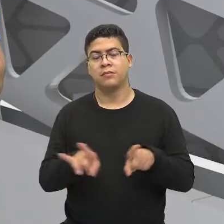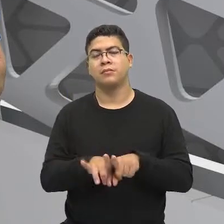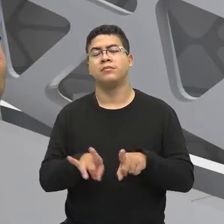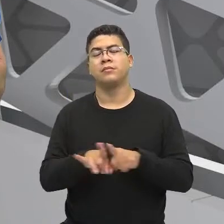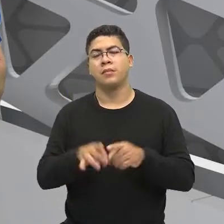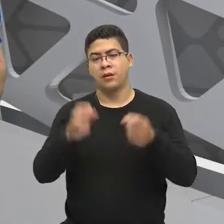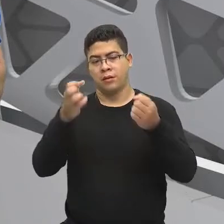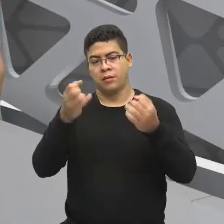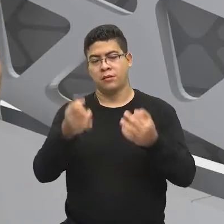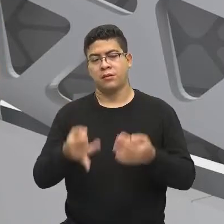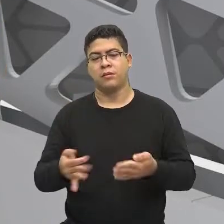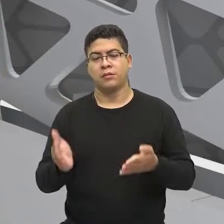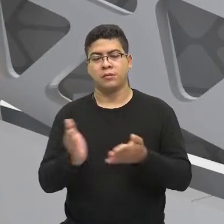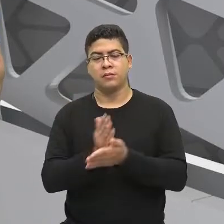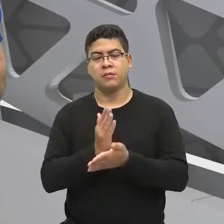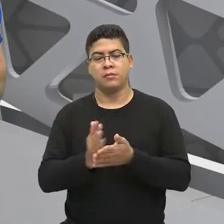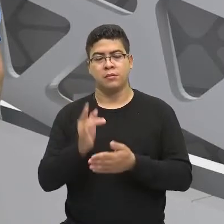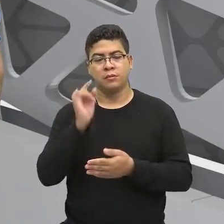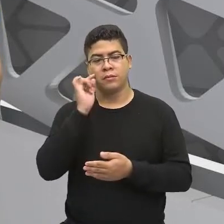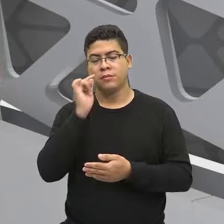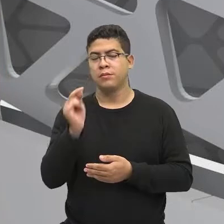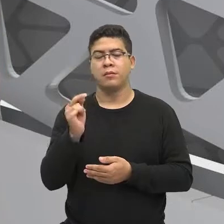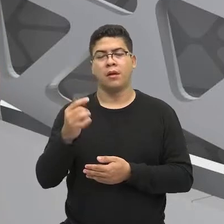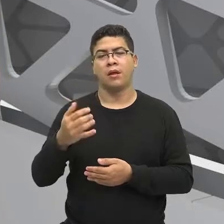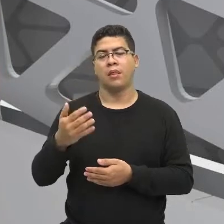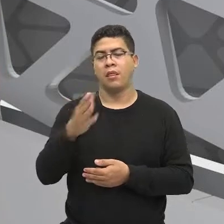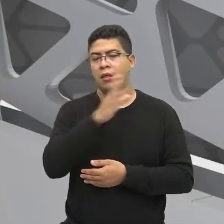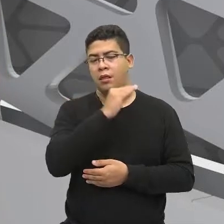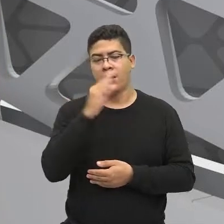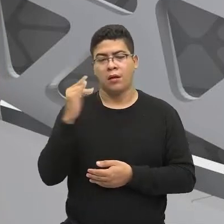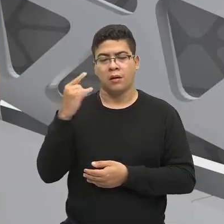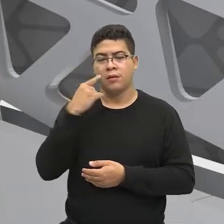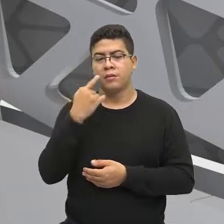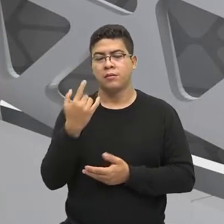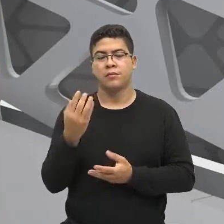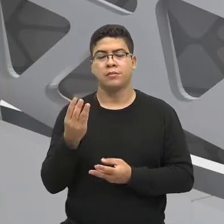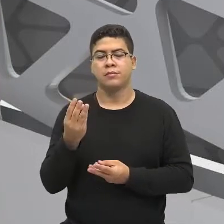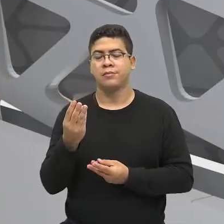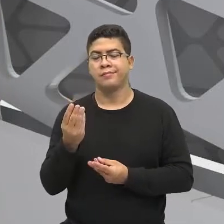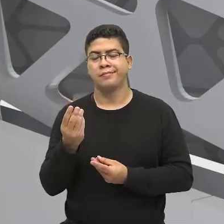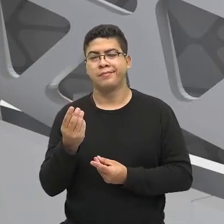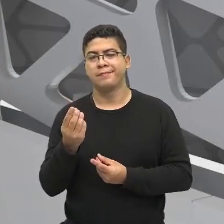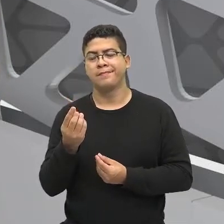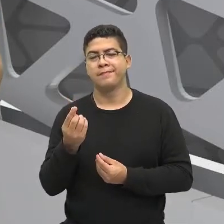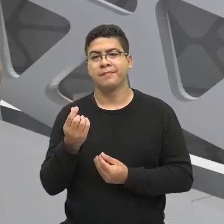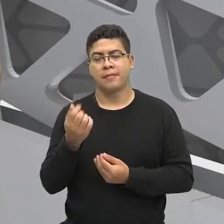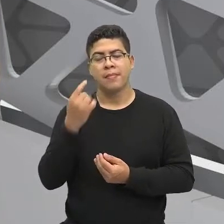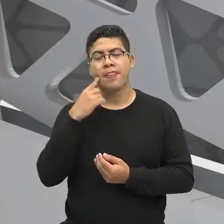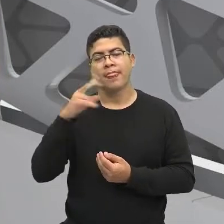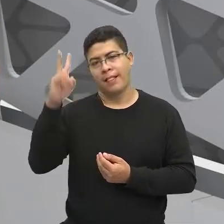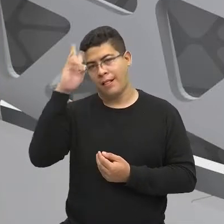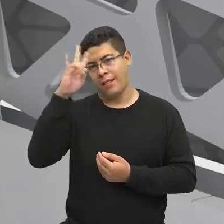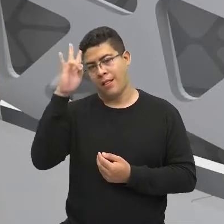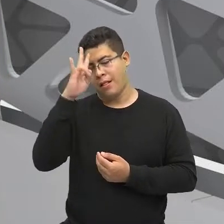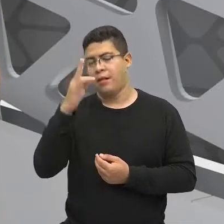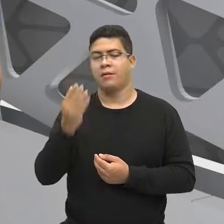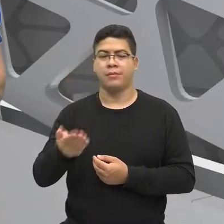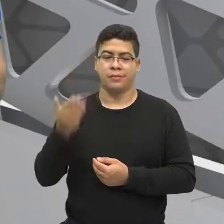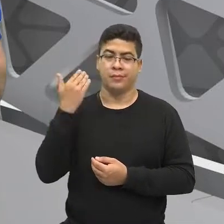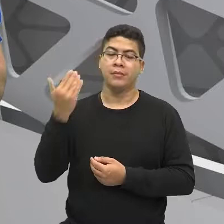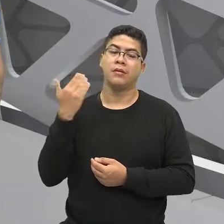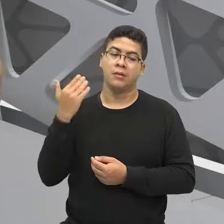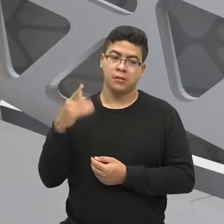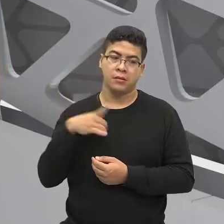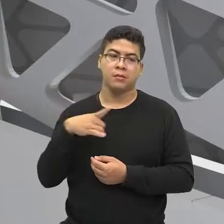dele, né? Da sua infância. Então, ele vive fazendo essas... relembrando, na verdade,